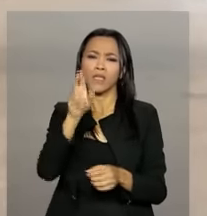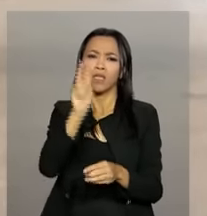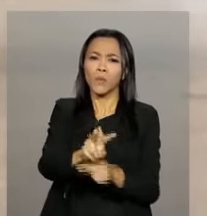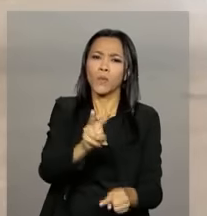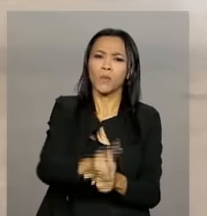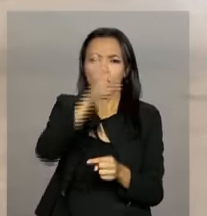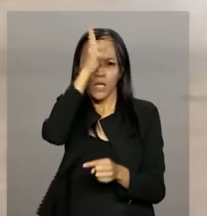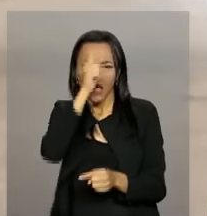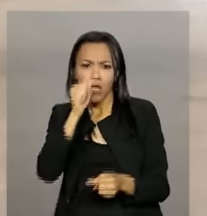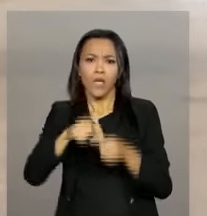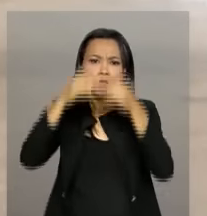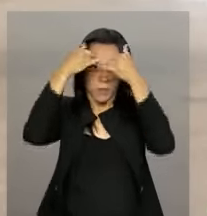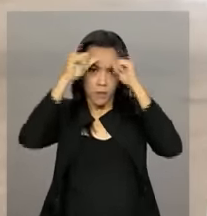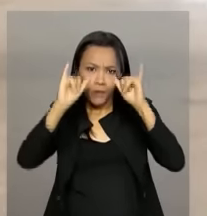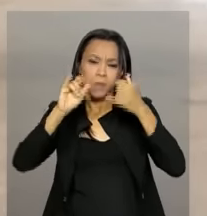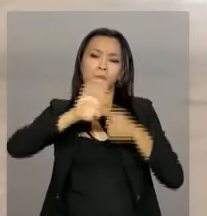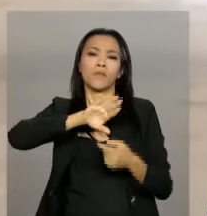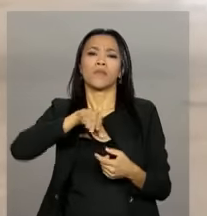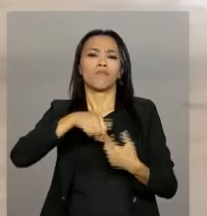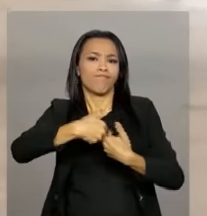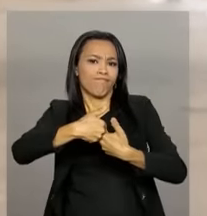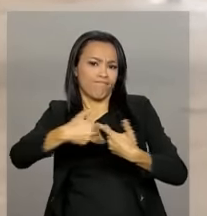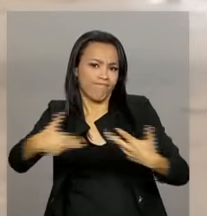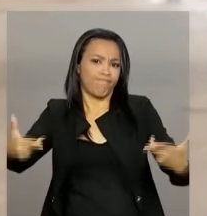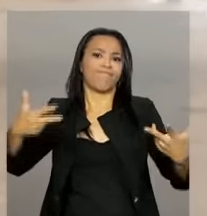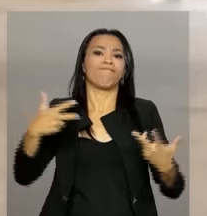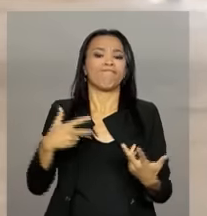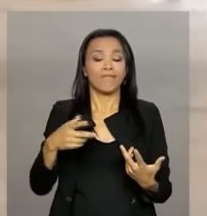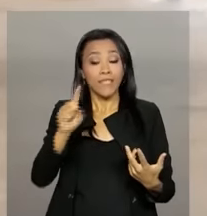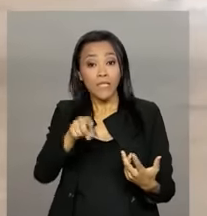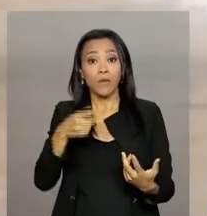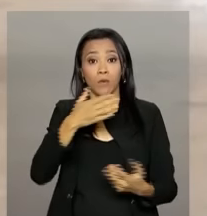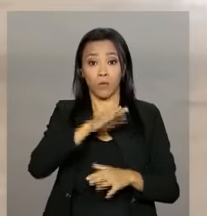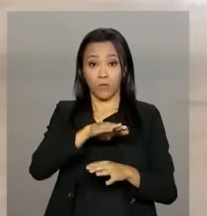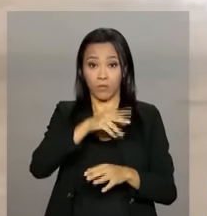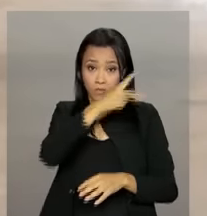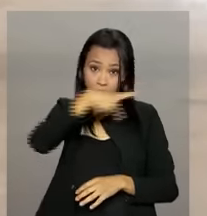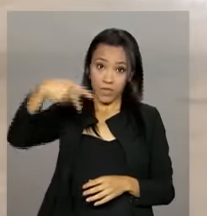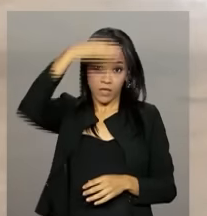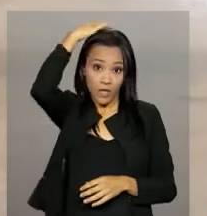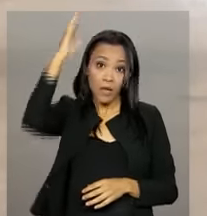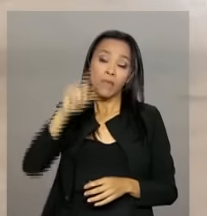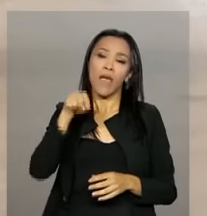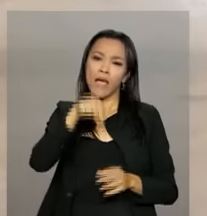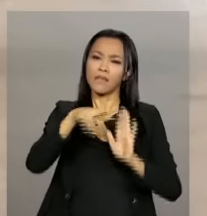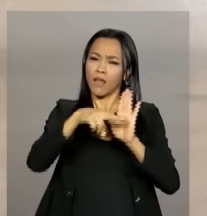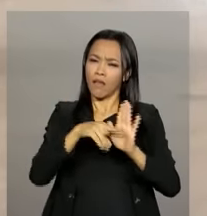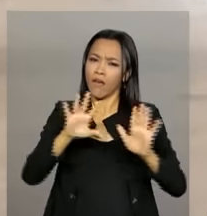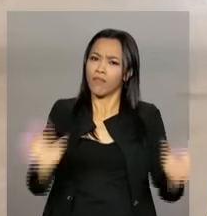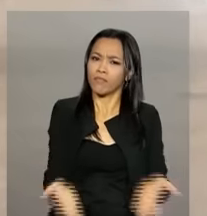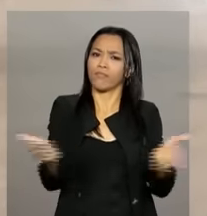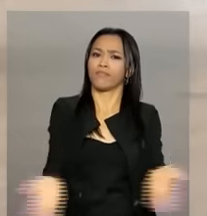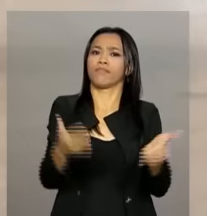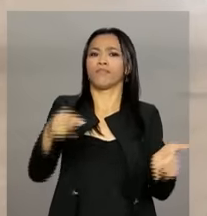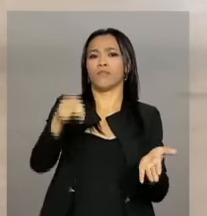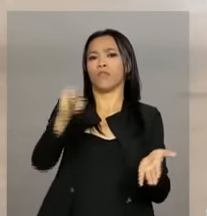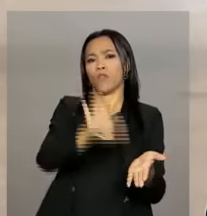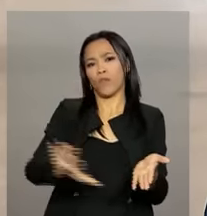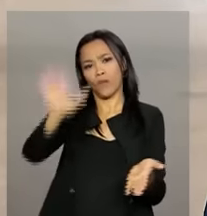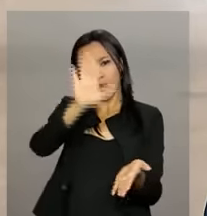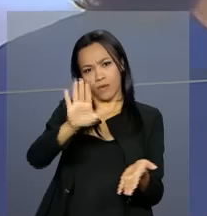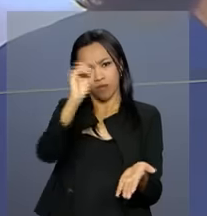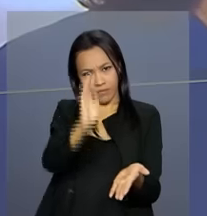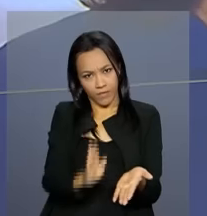bovinos caprinos e ovinos segundo o presidente Michel Temer a medida vai impulsionar o nordeste do país Renato é com